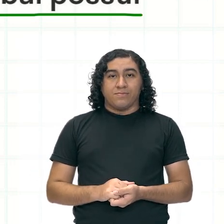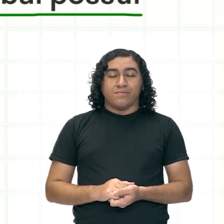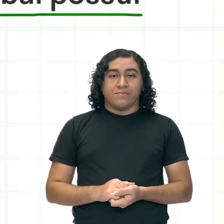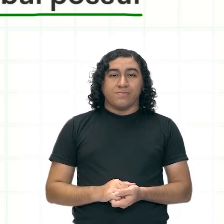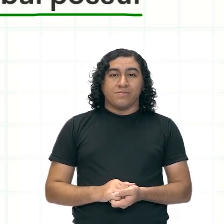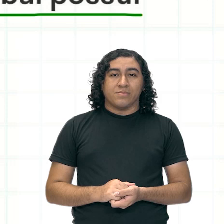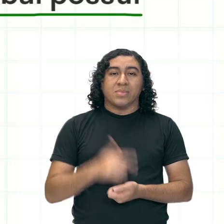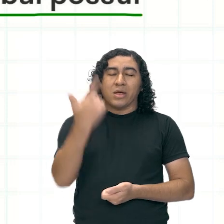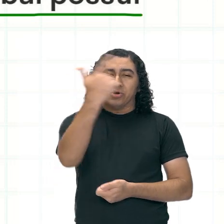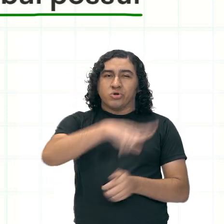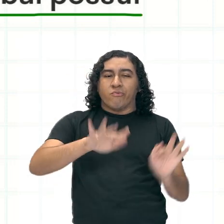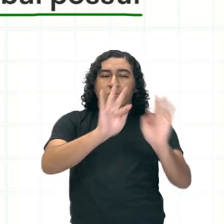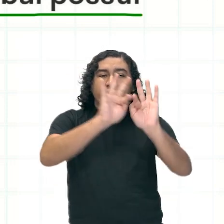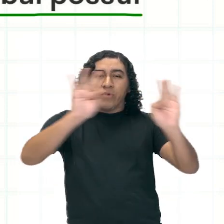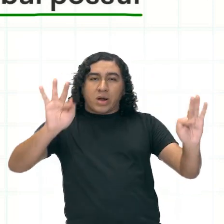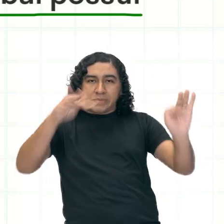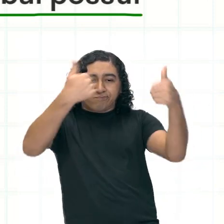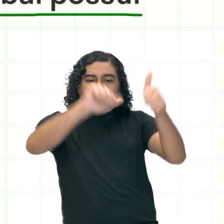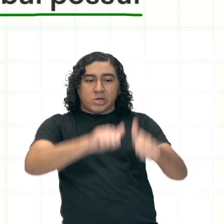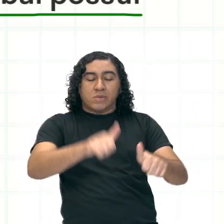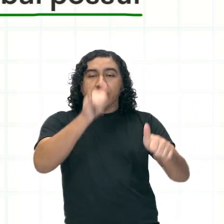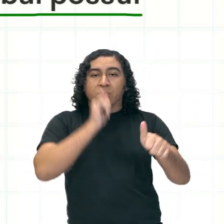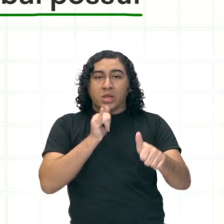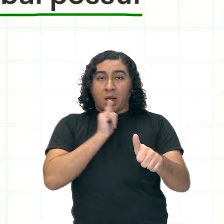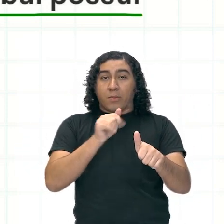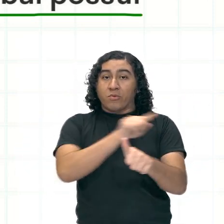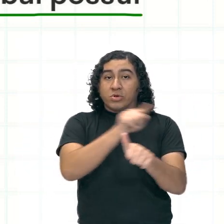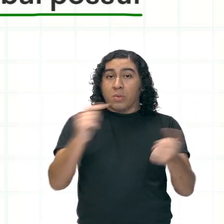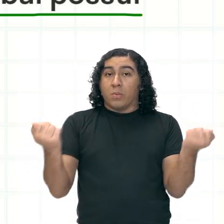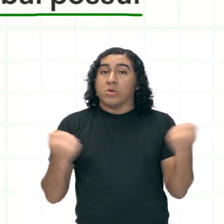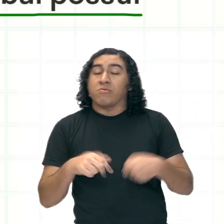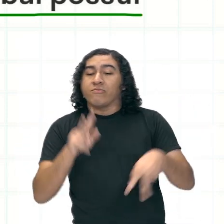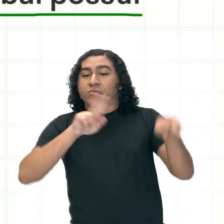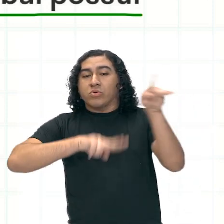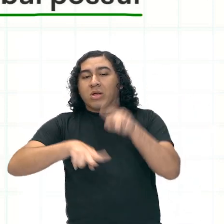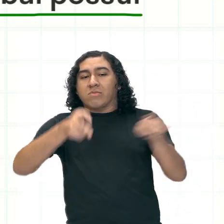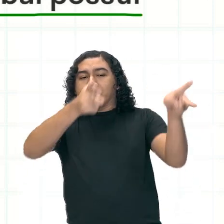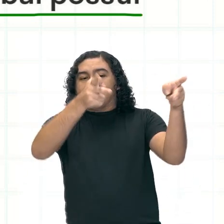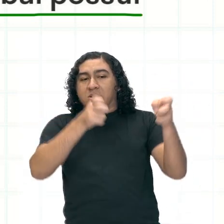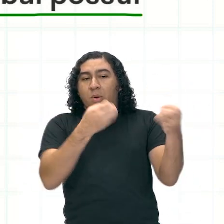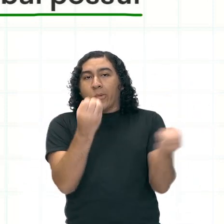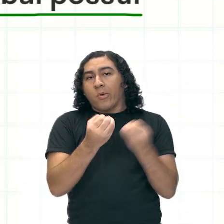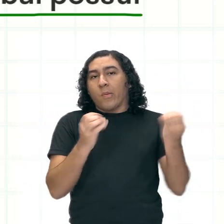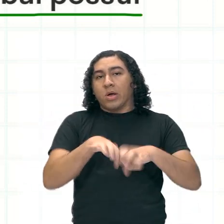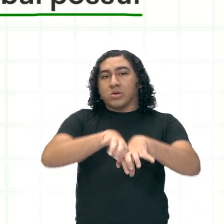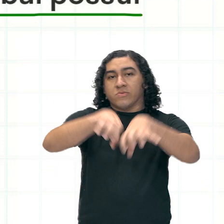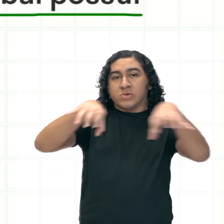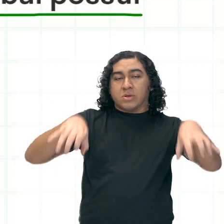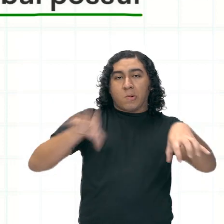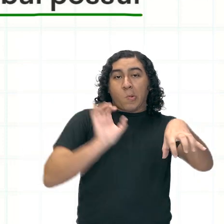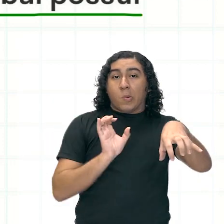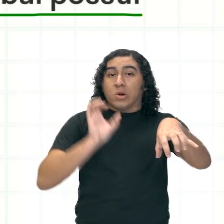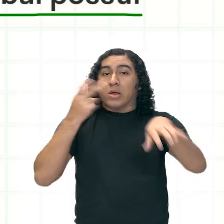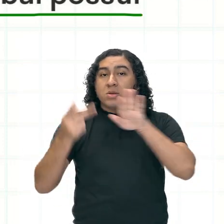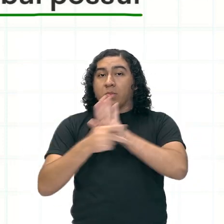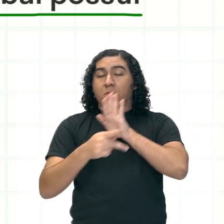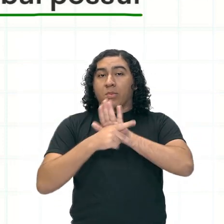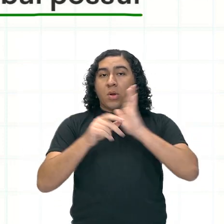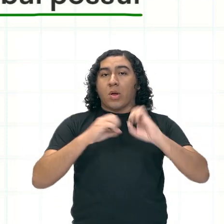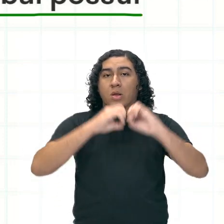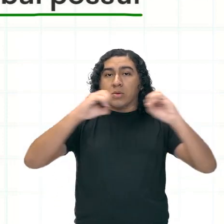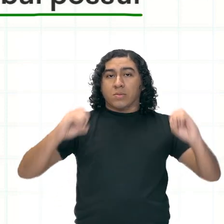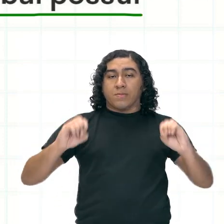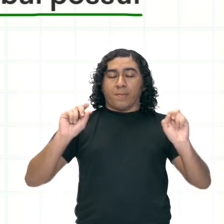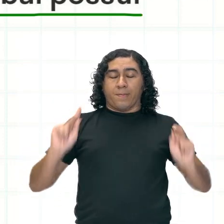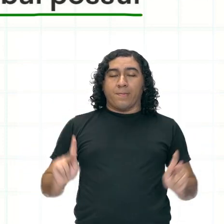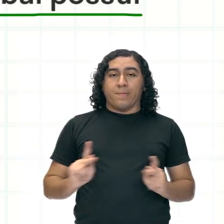um enunciado como exemplo para que vocês possam visualizar bem essa divisão dessas partes da